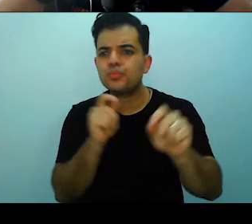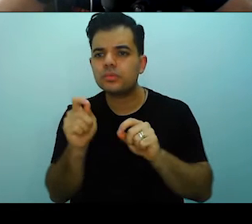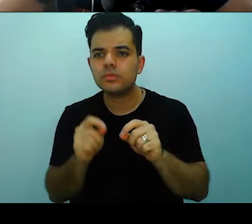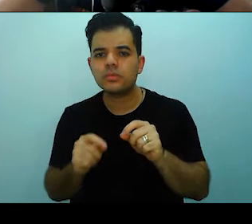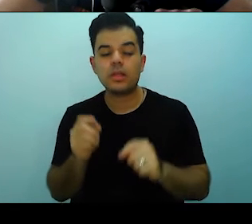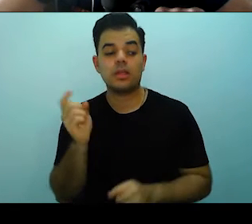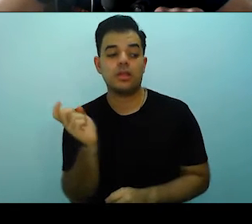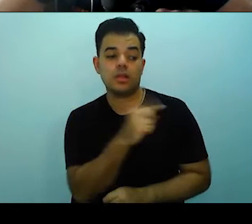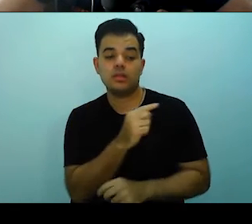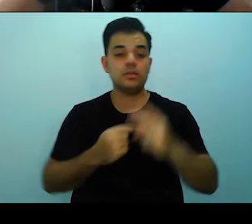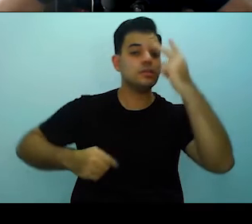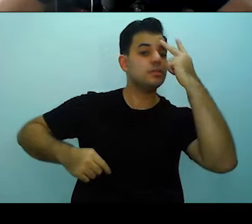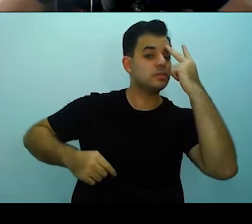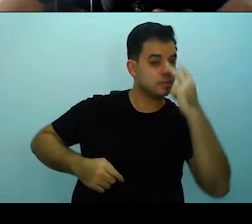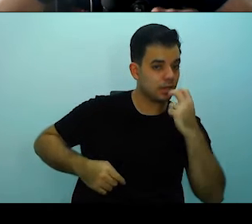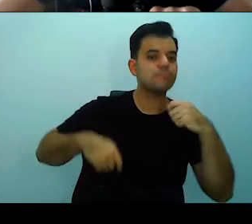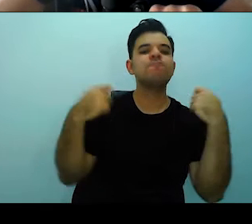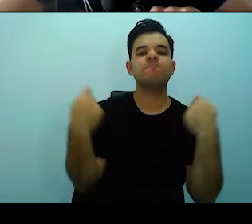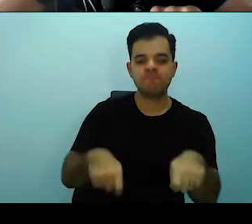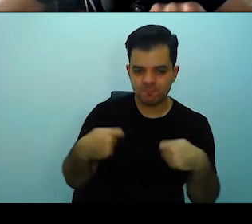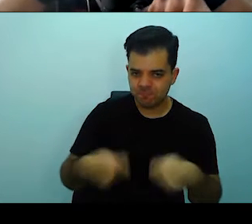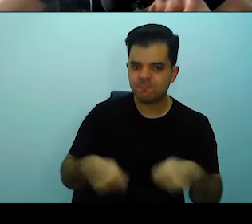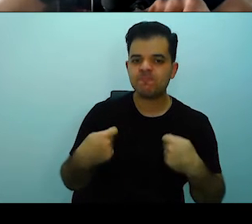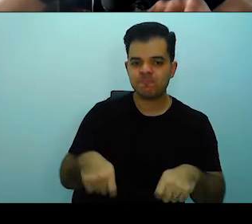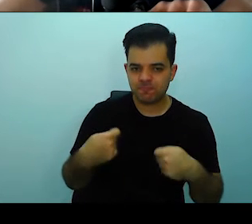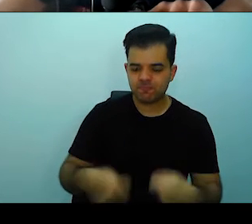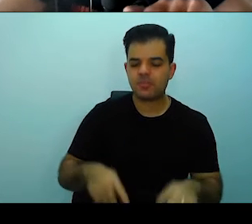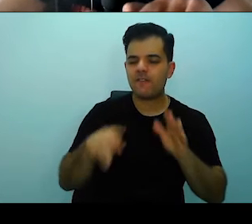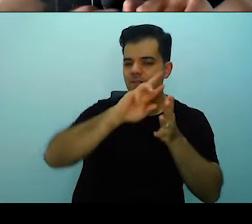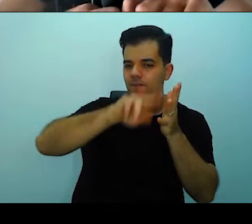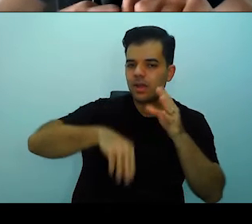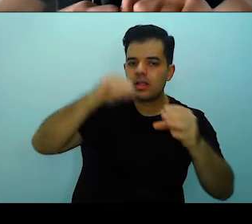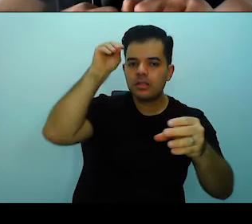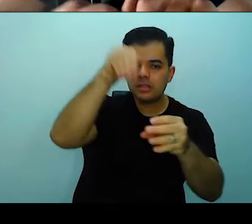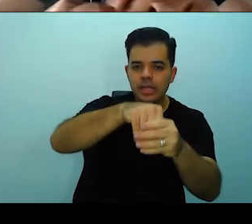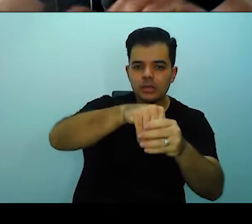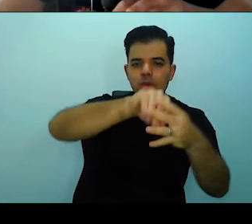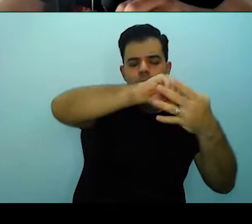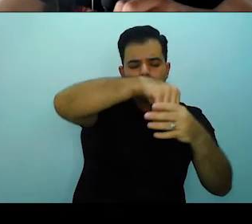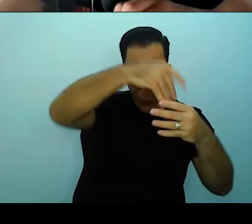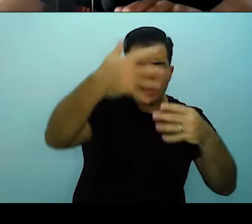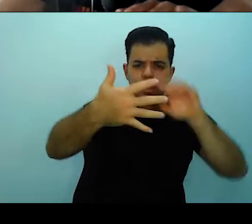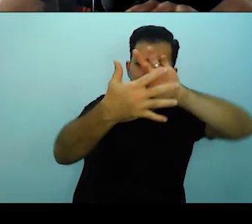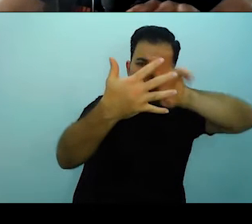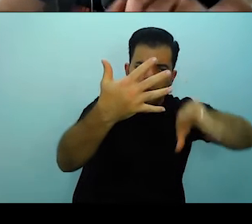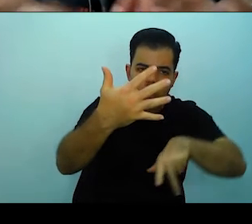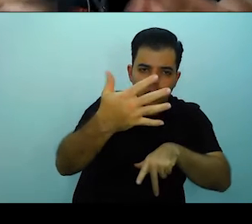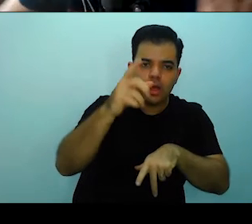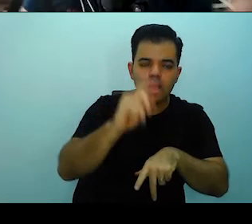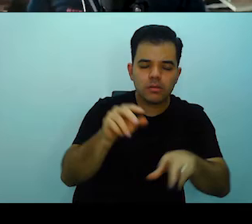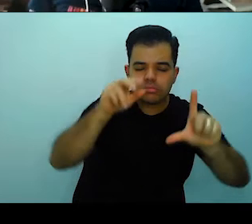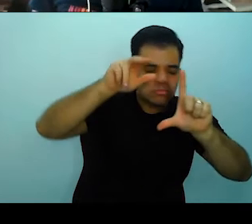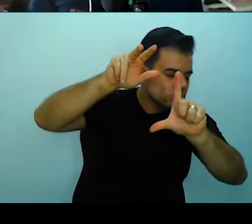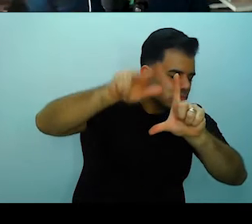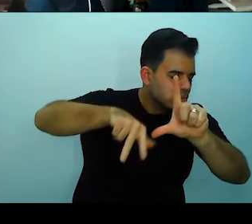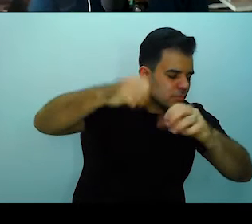cega precisa, porque muitas vezes o feedback do leitor ele vai ser passado justamente a partir dessa semântica, a semântica que